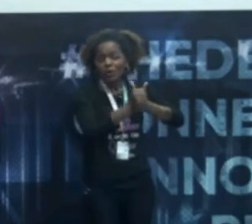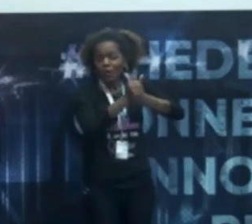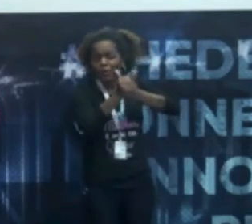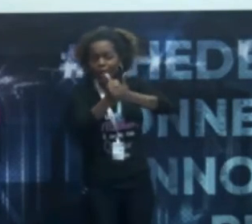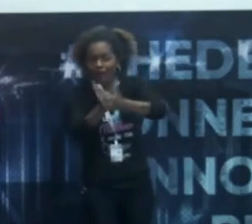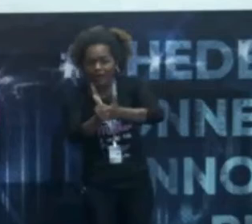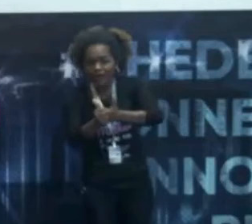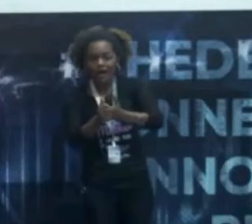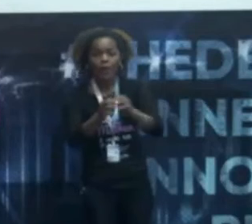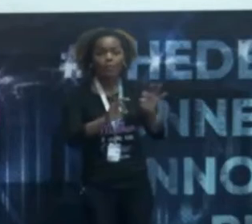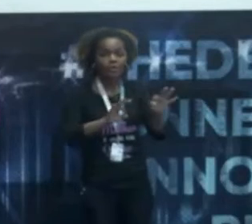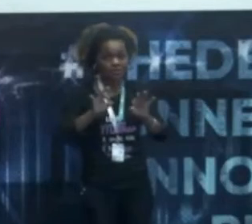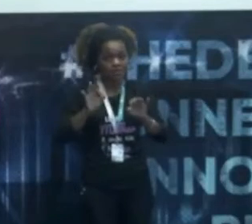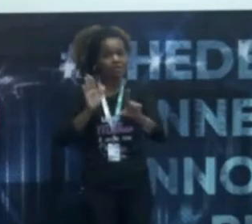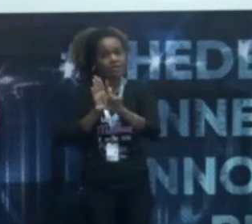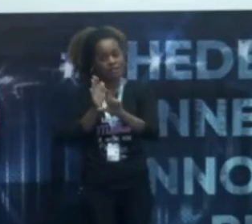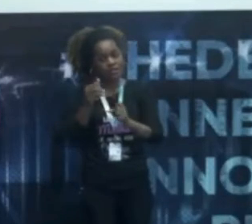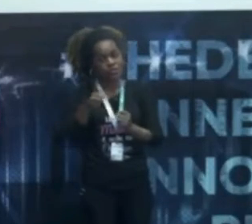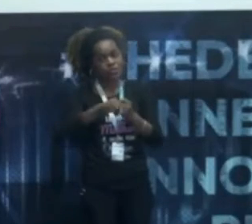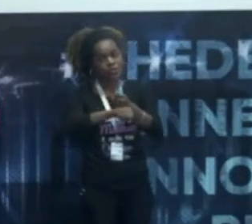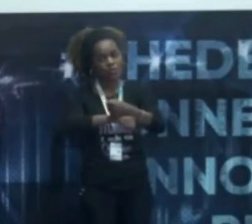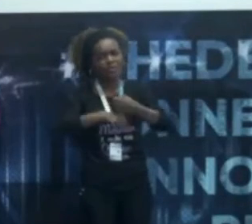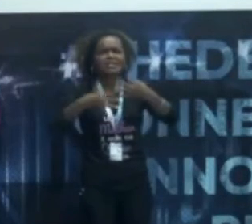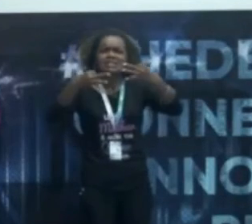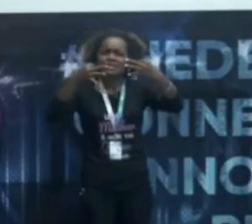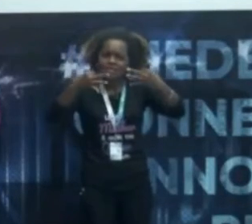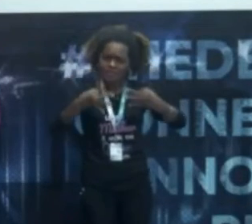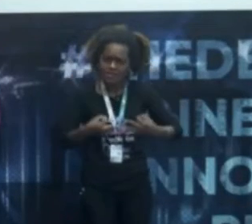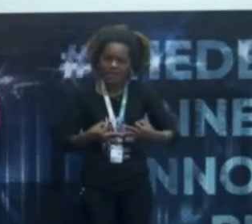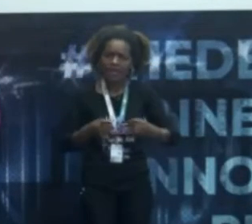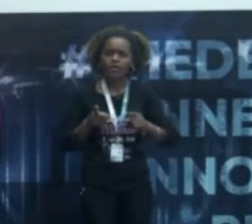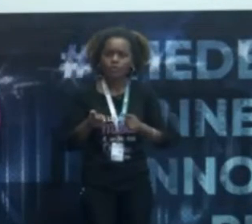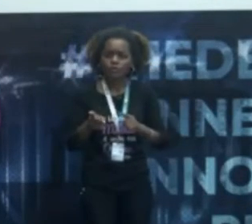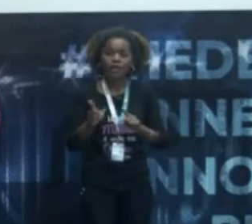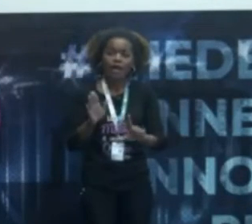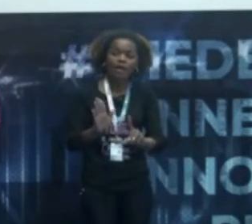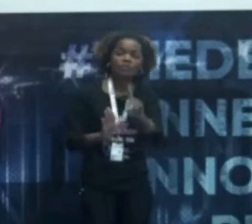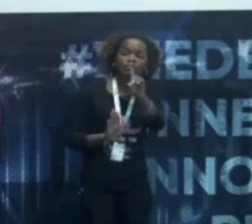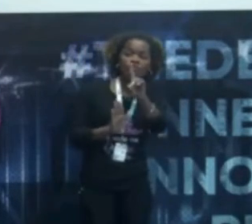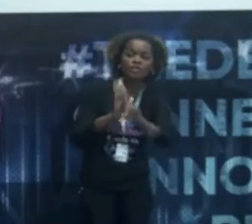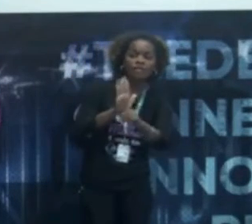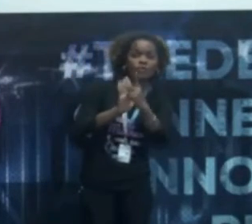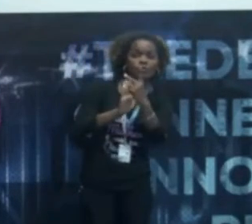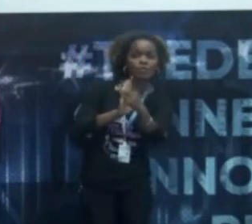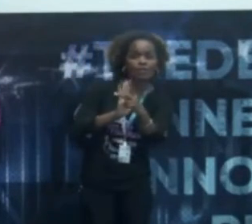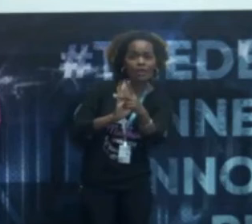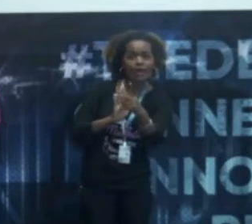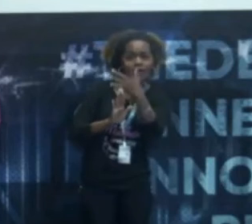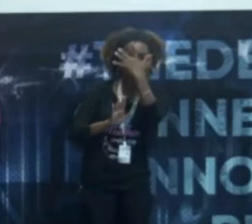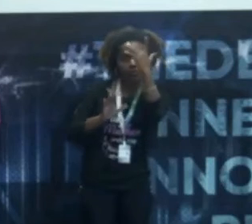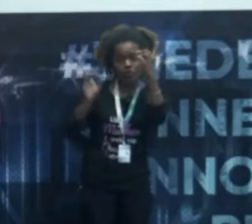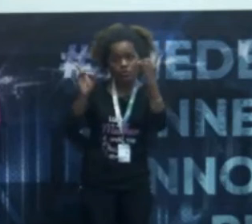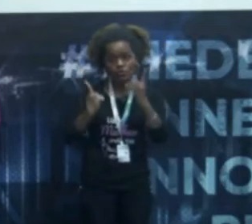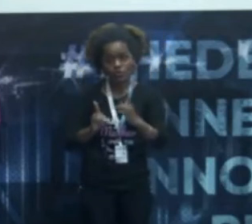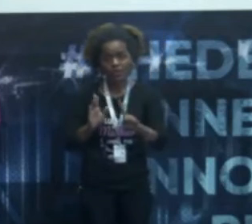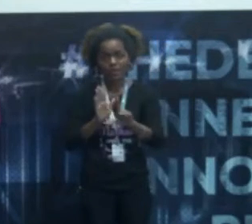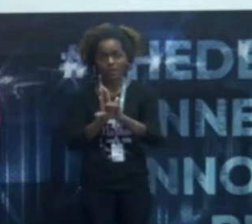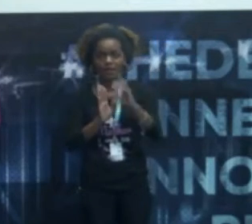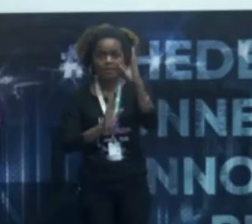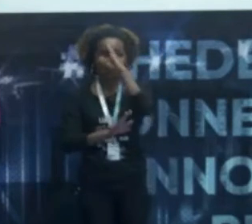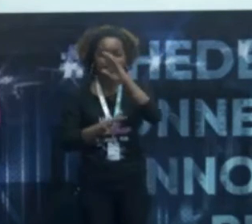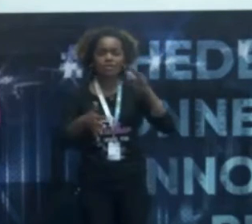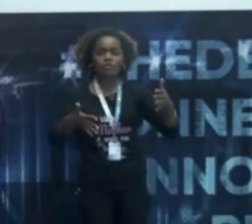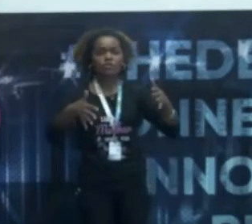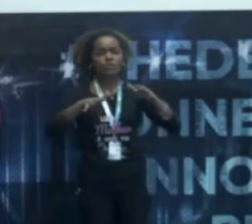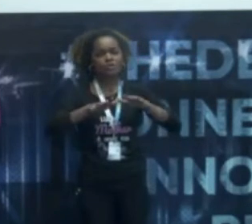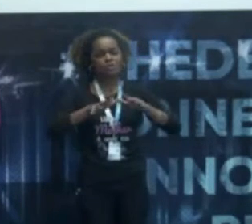cotas com a garantia dos direitos estabelecidos na Lei Brasileira de Inclusão, a gente vai continuar